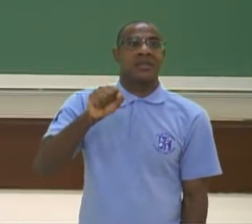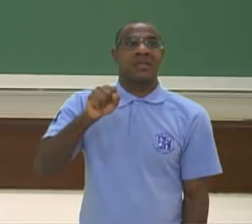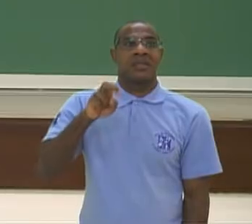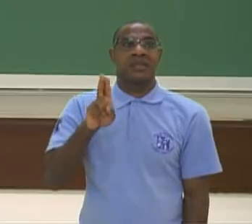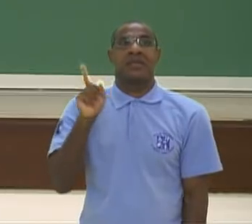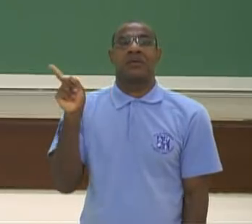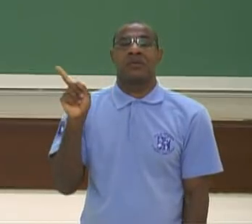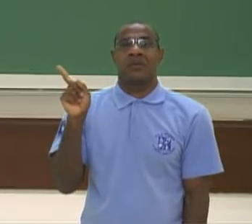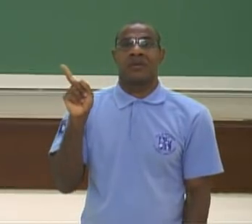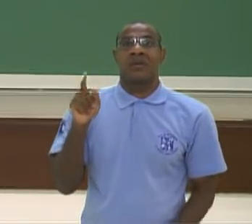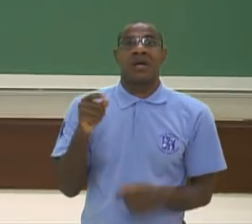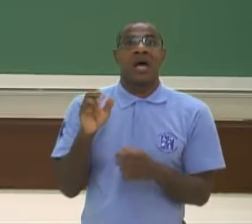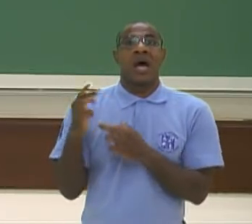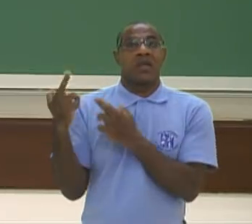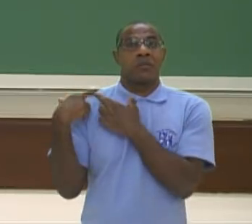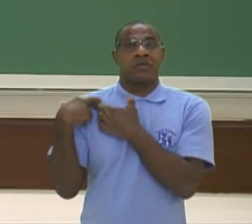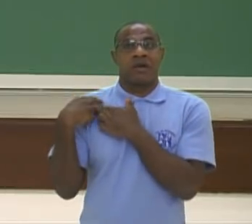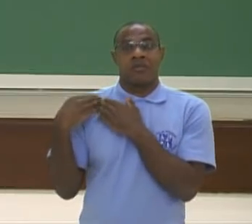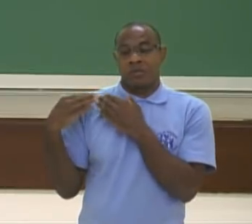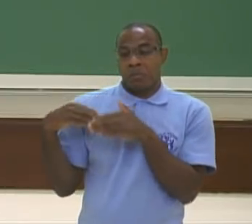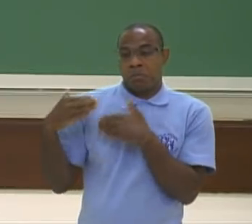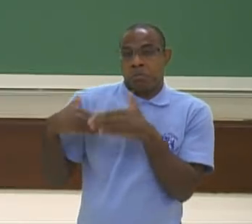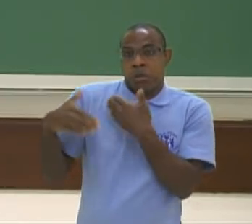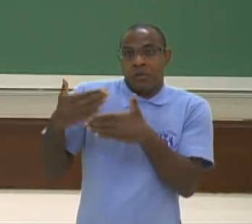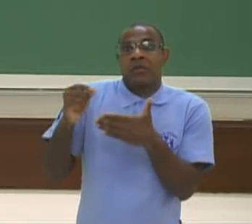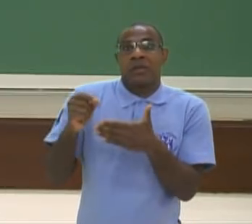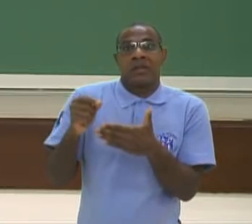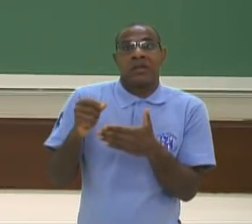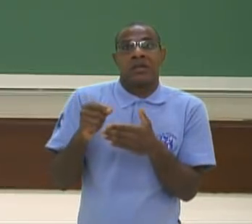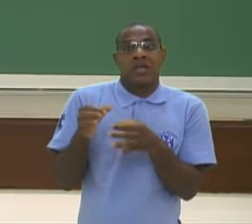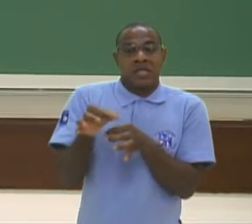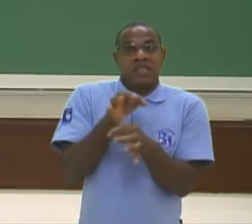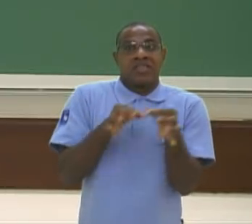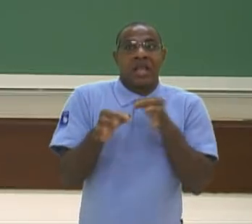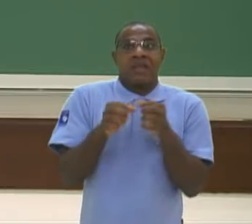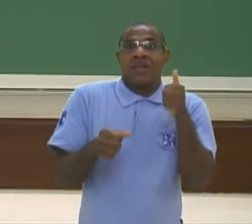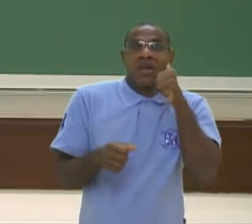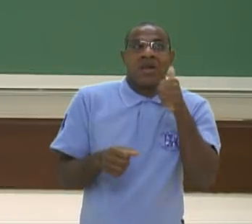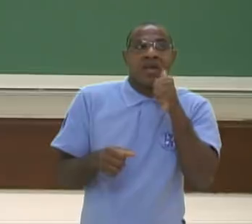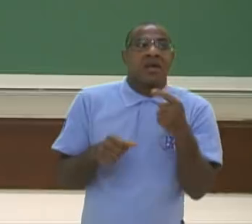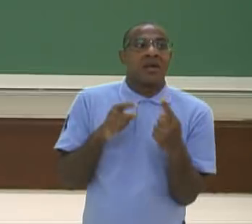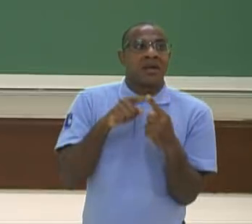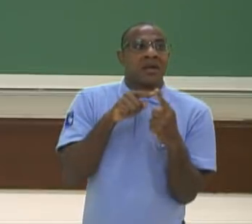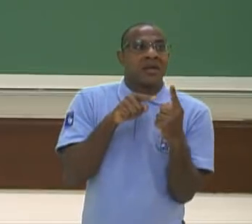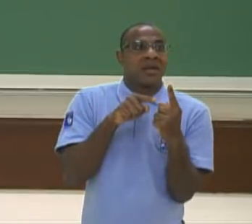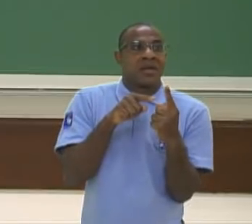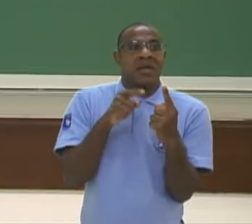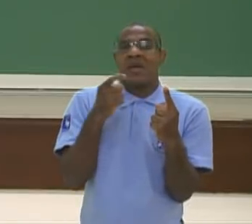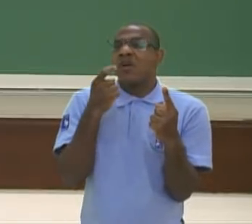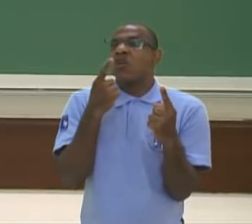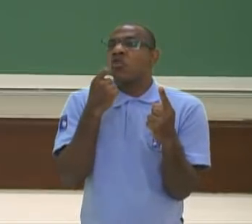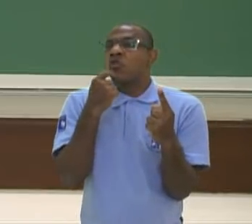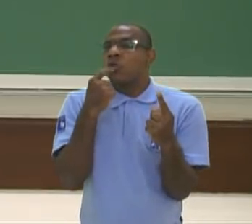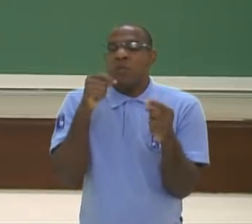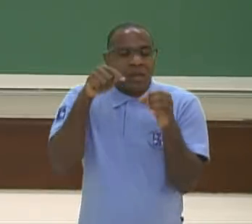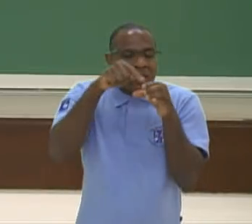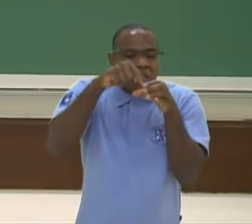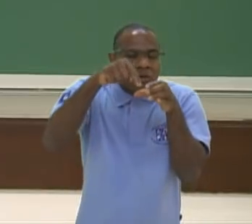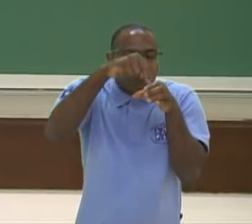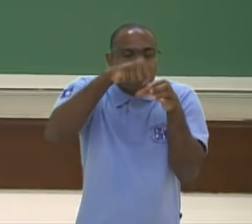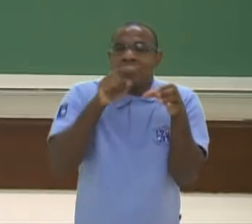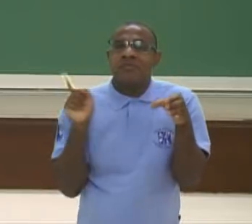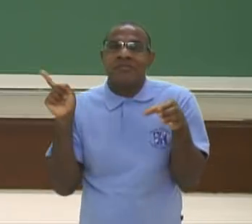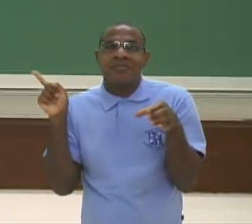responsável pela produção de células femininas. O gineceu vai ser essa parte vermelhinha do meio, que depois a gente vai ver com mais